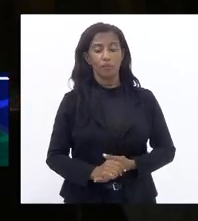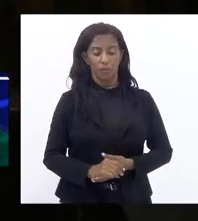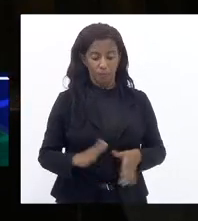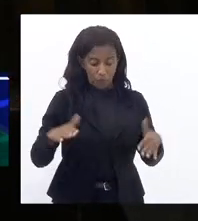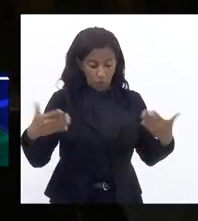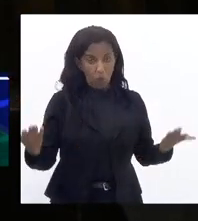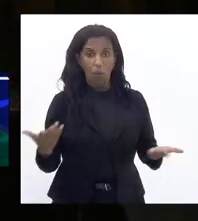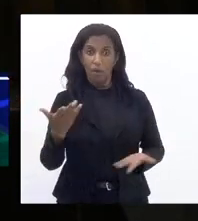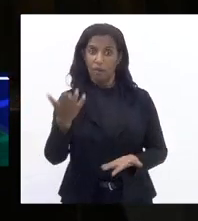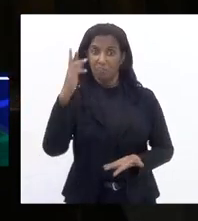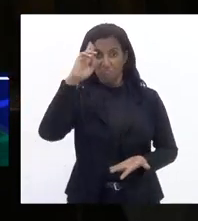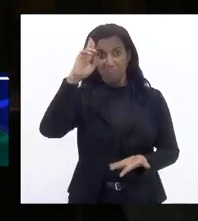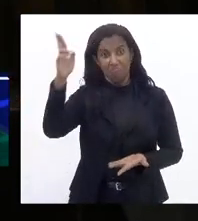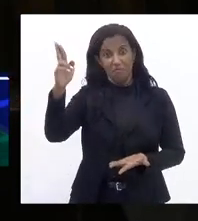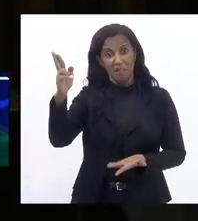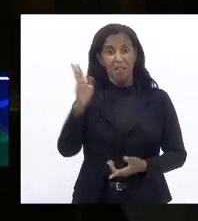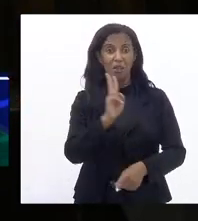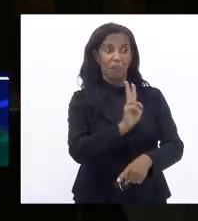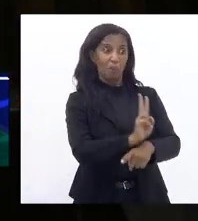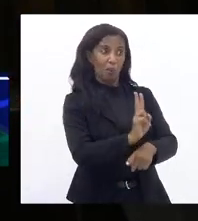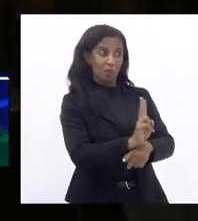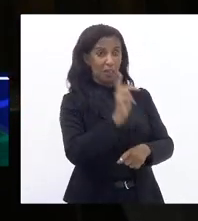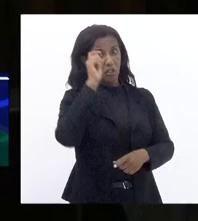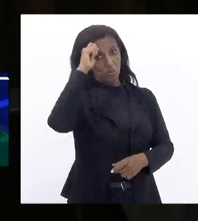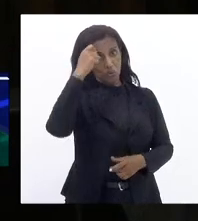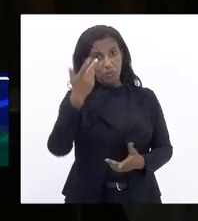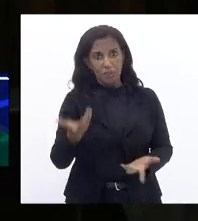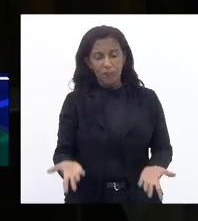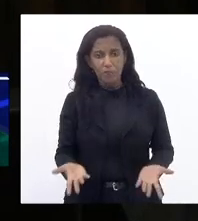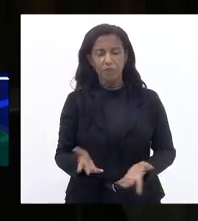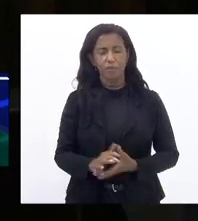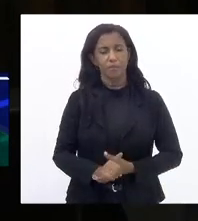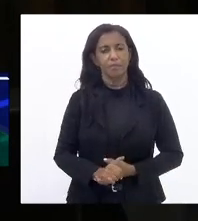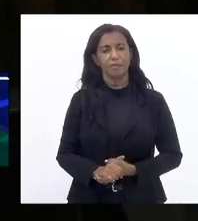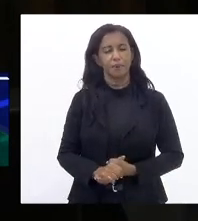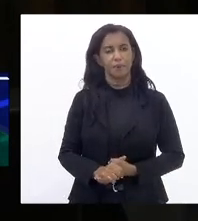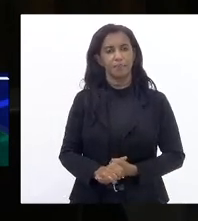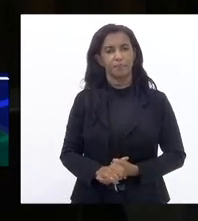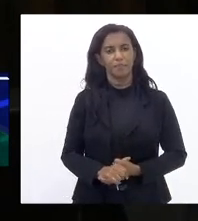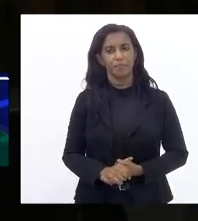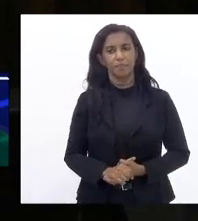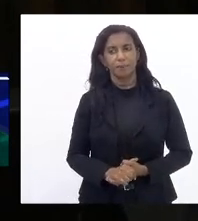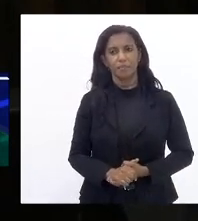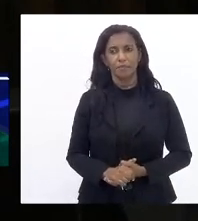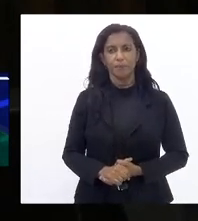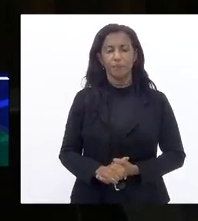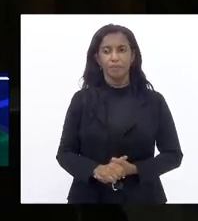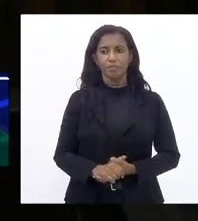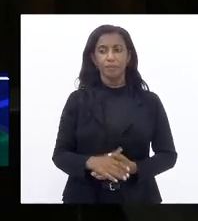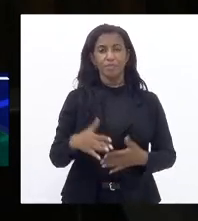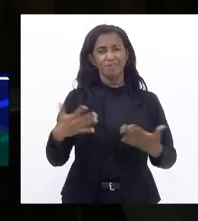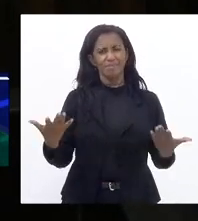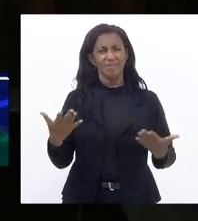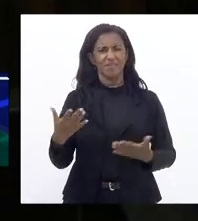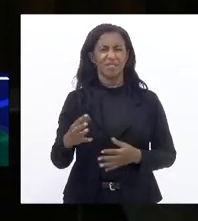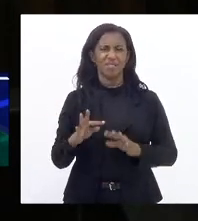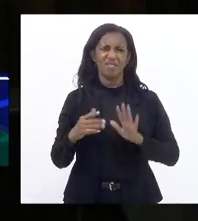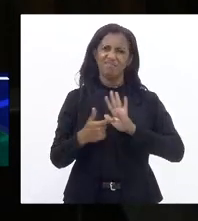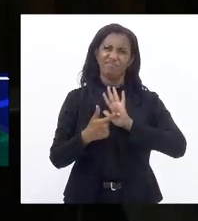Vossa Excelência que defende os negros? Então fica aqui revelada, deputada Tia Ju, toda a